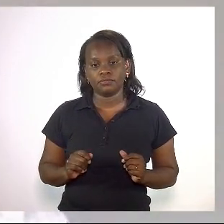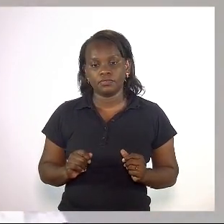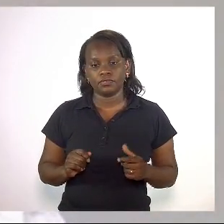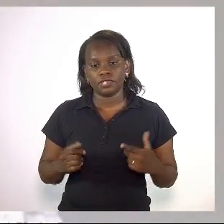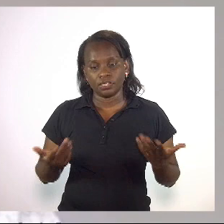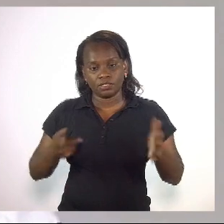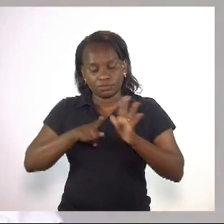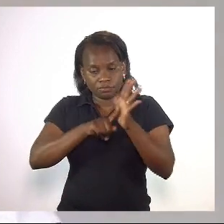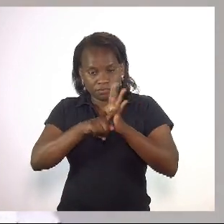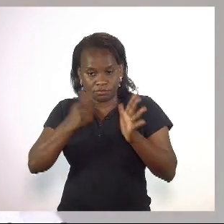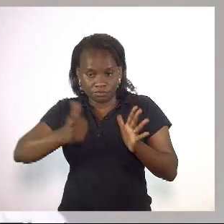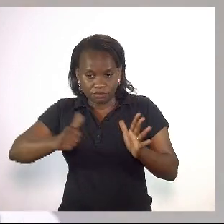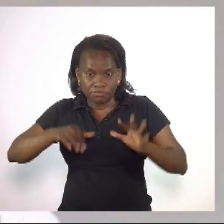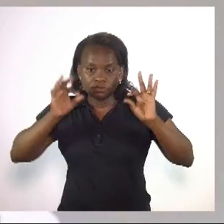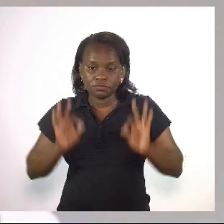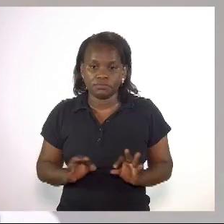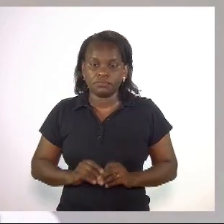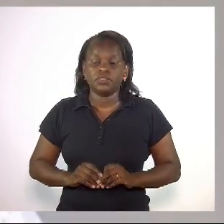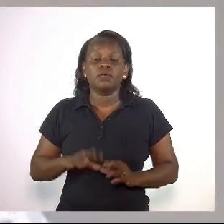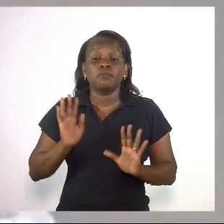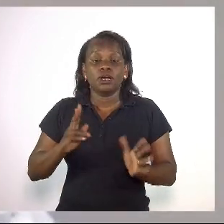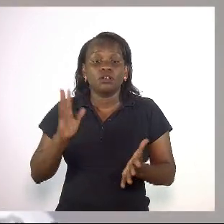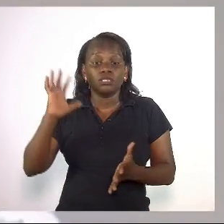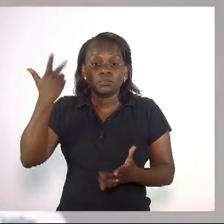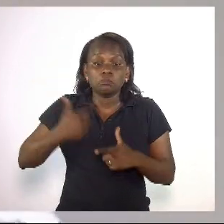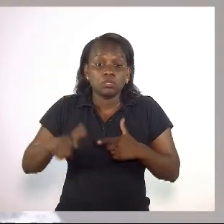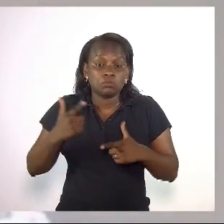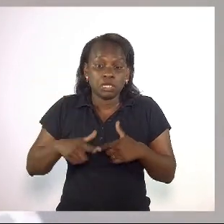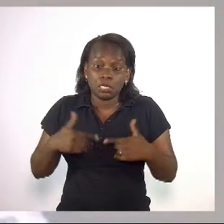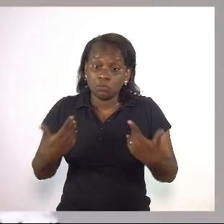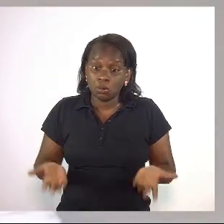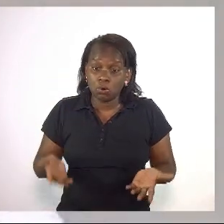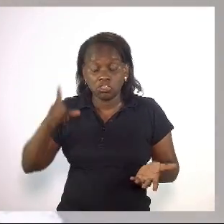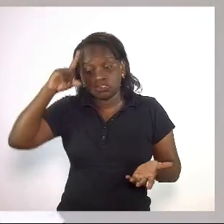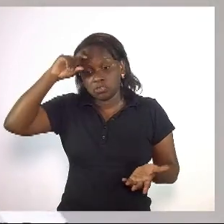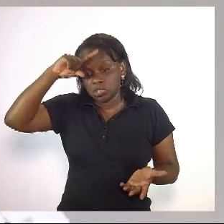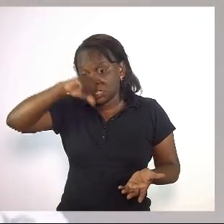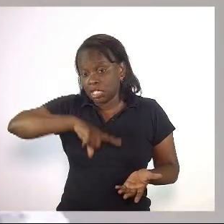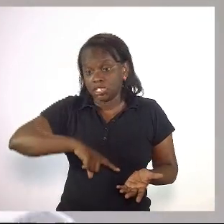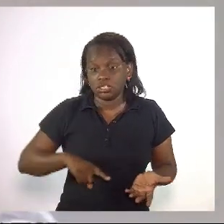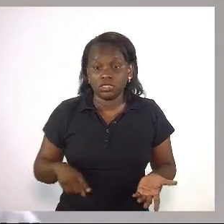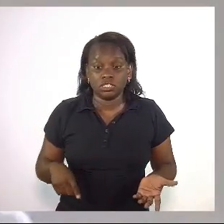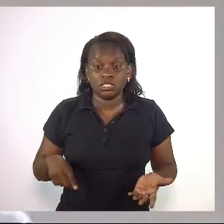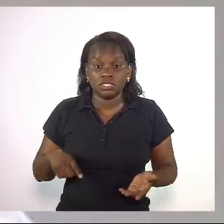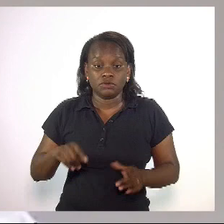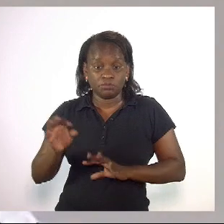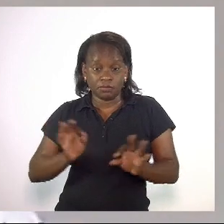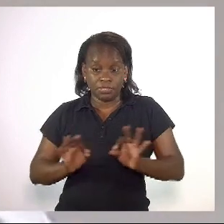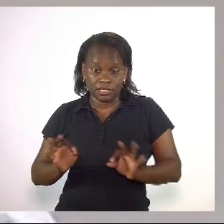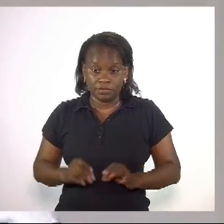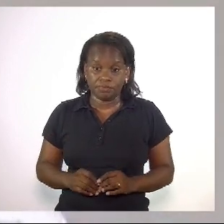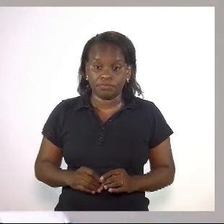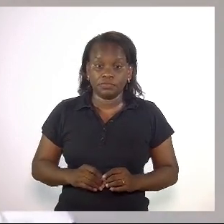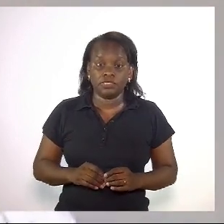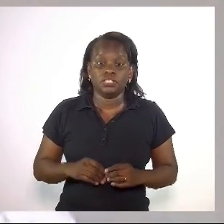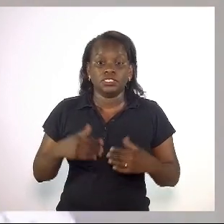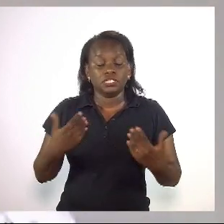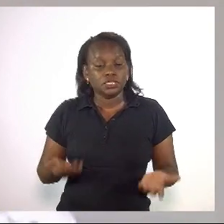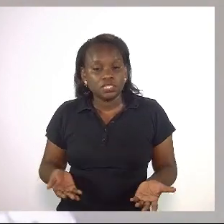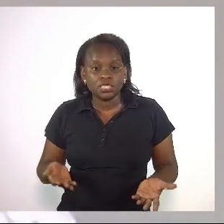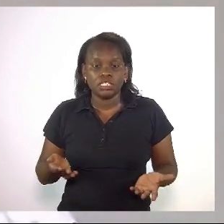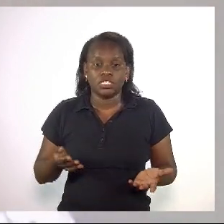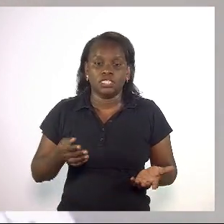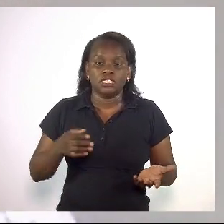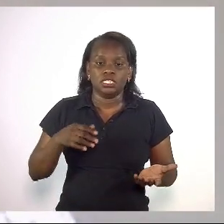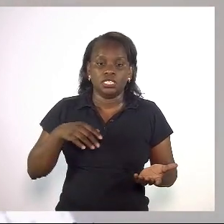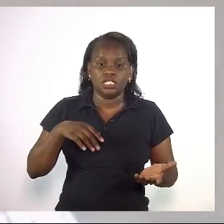a avaliação correta. O que houve foi algum problema ou alguma dificuldade na execução. A execução de